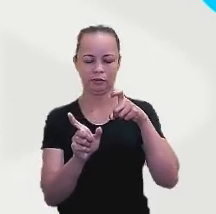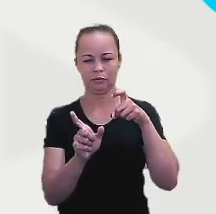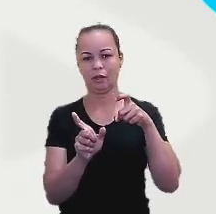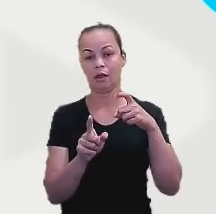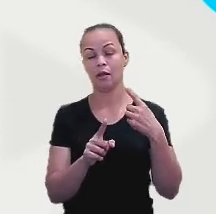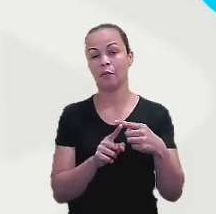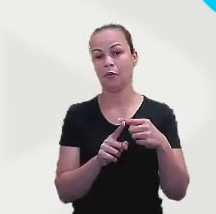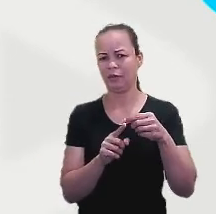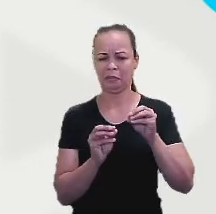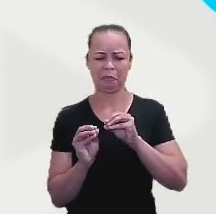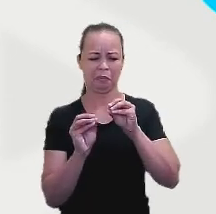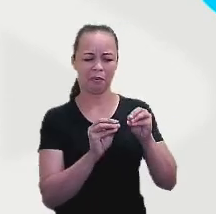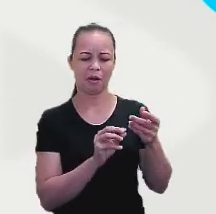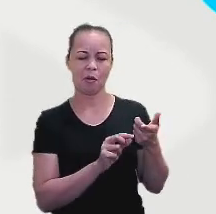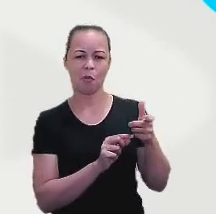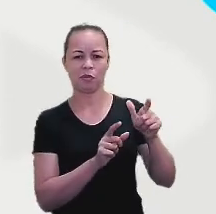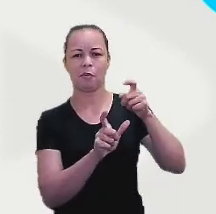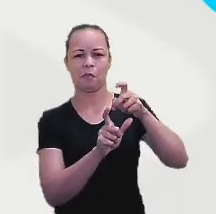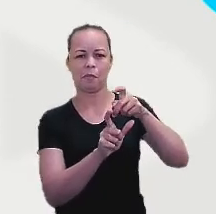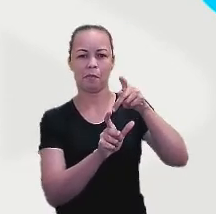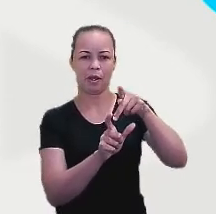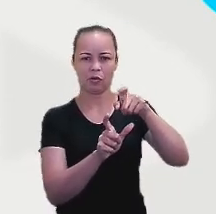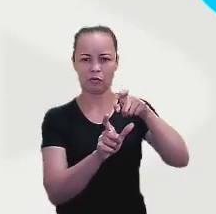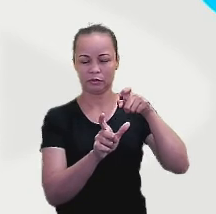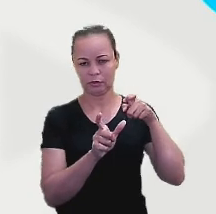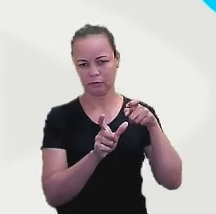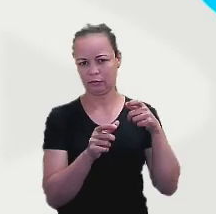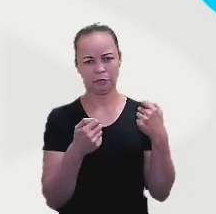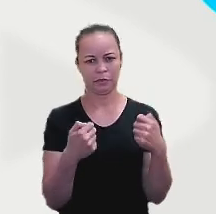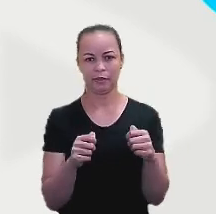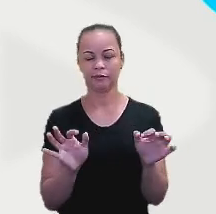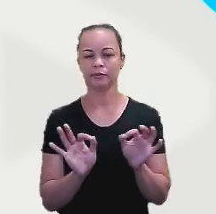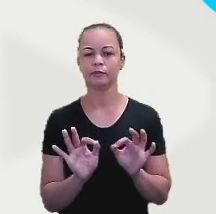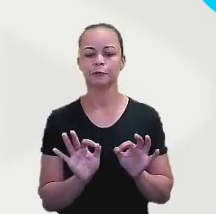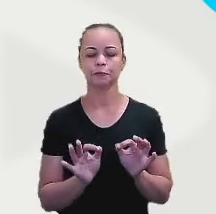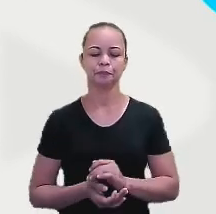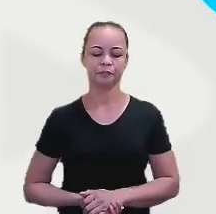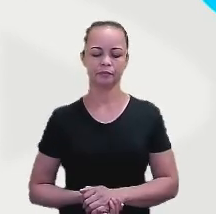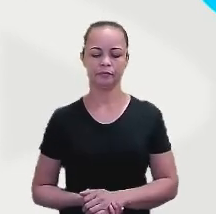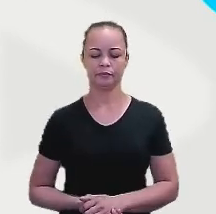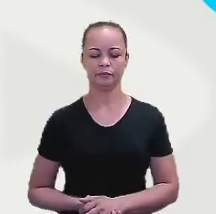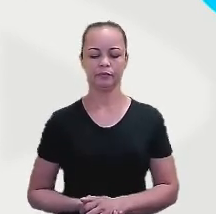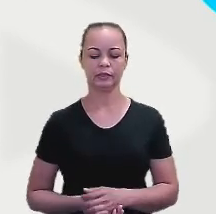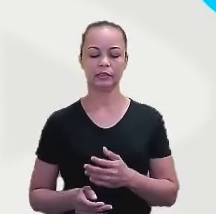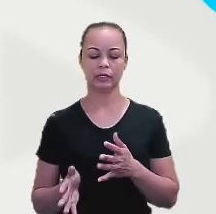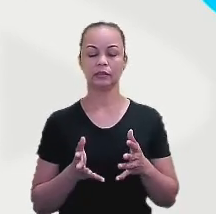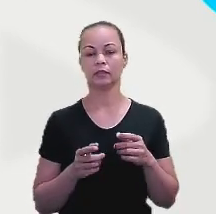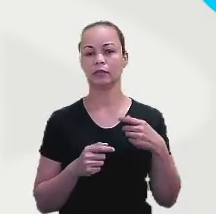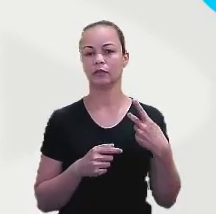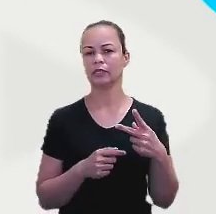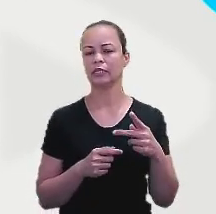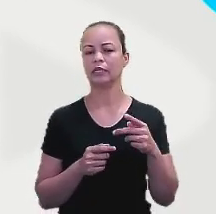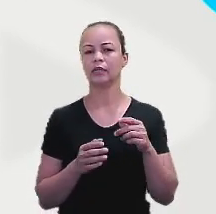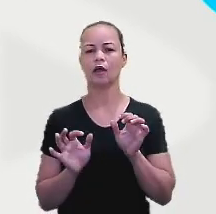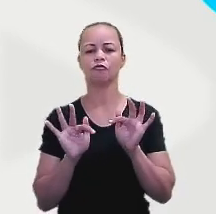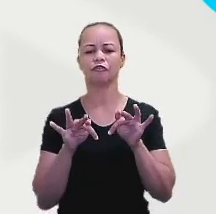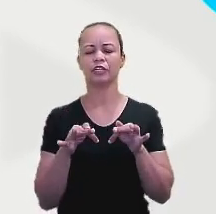a paroxítona, tá certo? A gente não acentua todas paroxítona que não